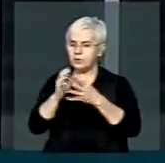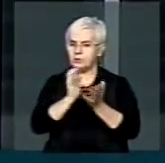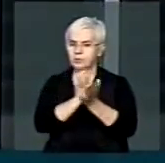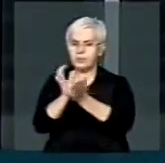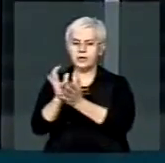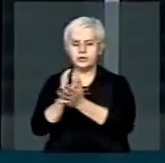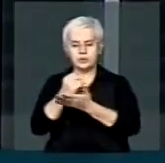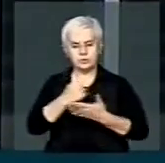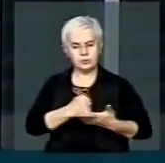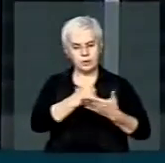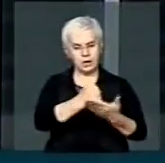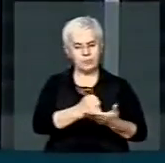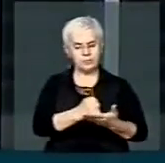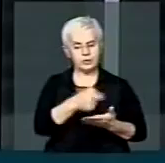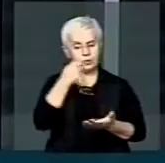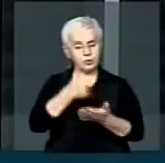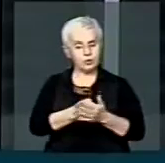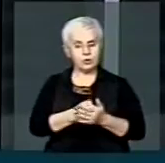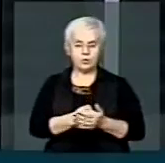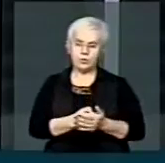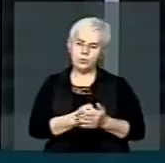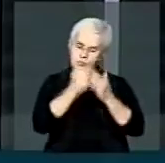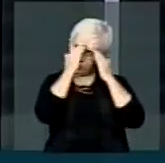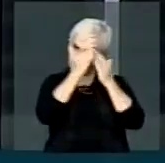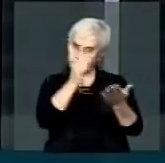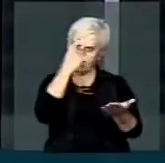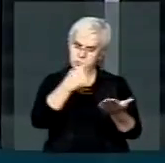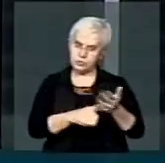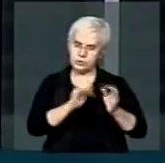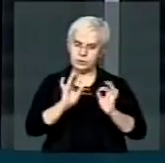este comportamento e esta conduta.